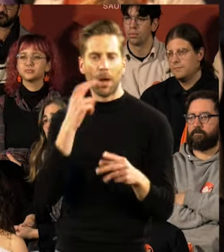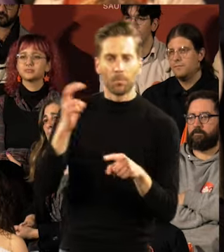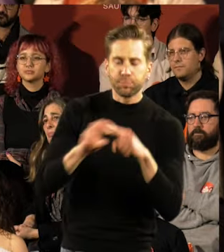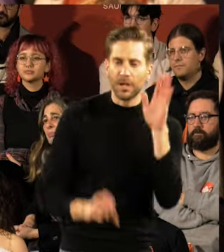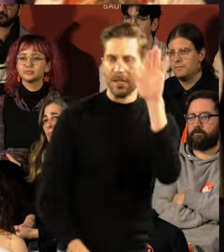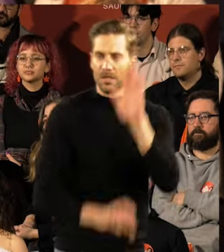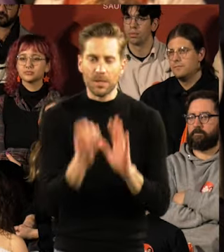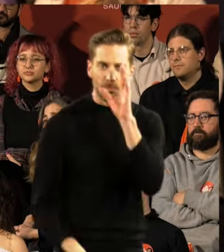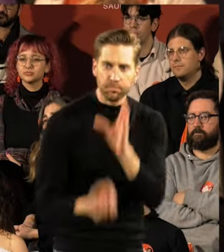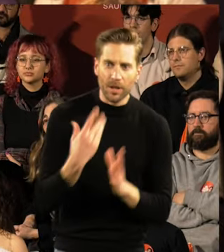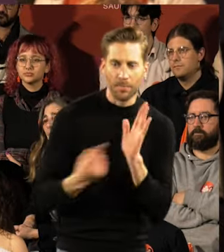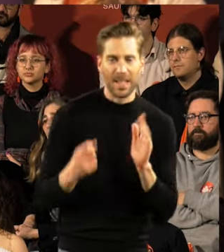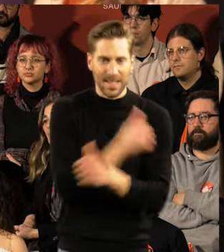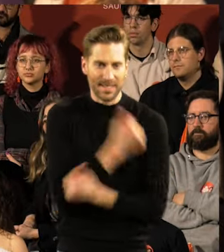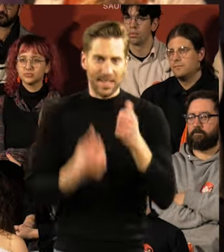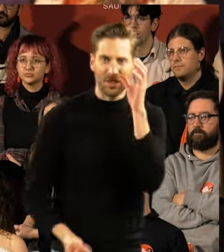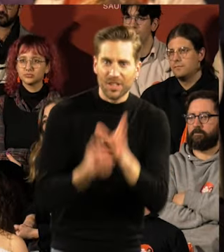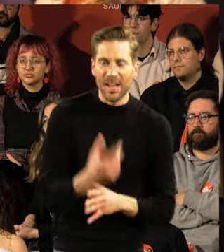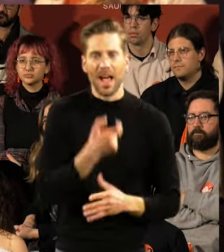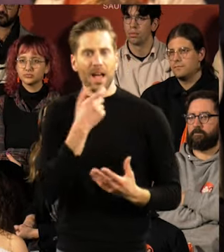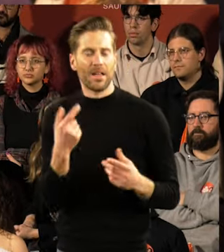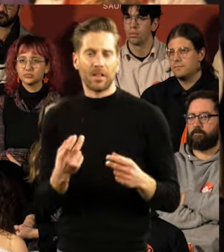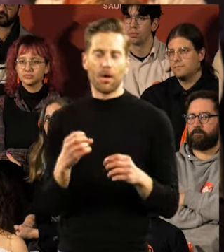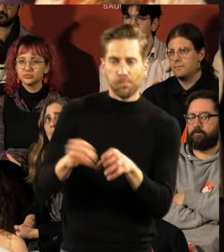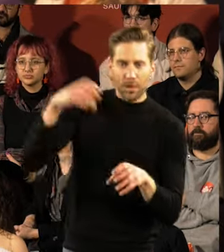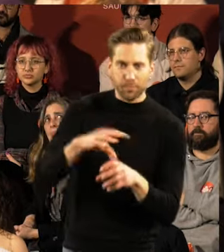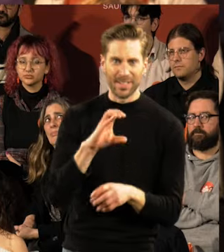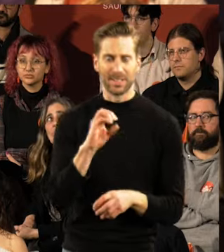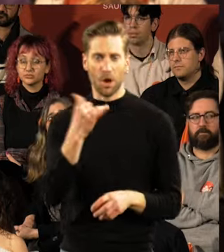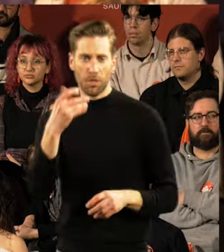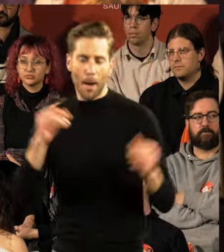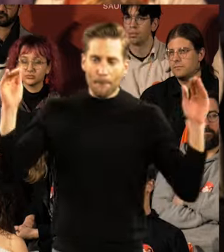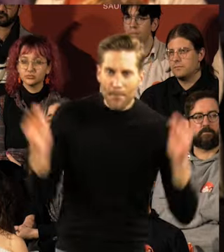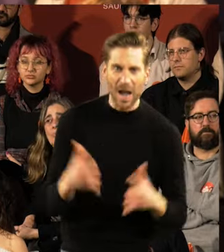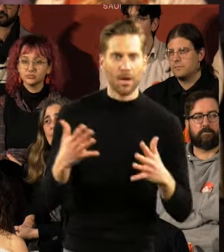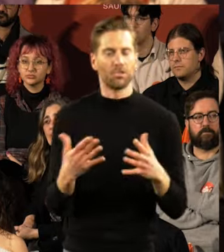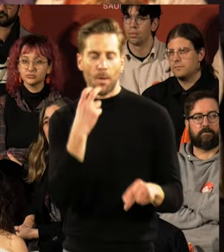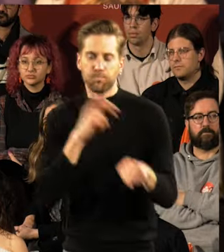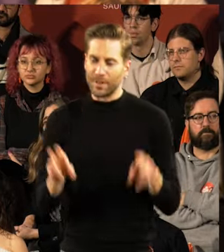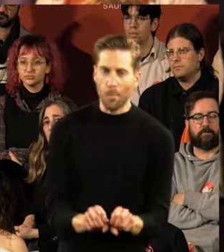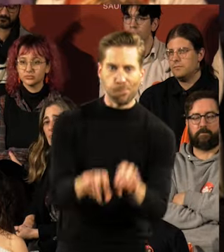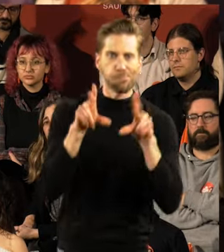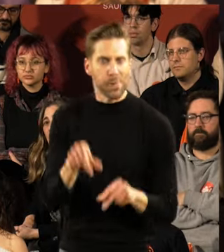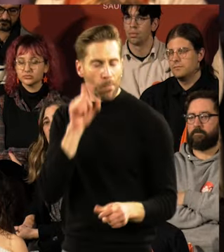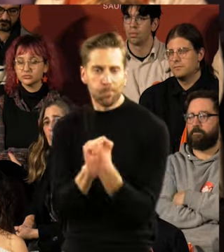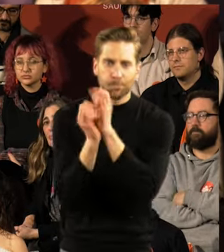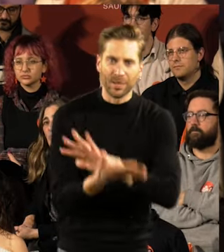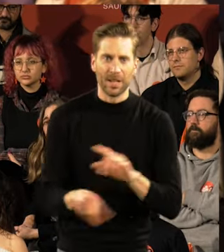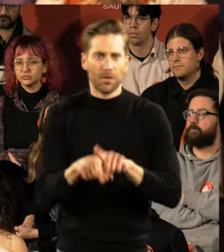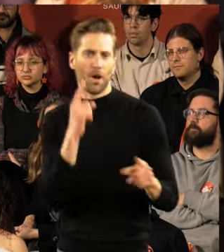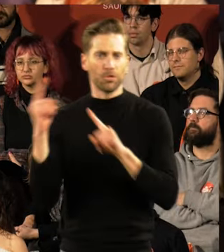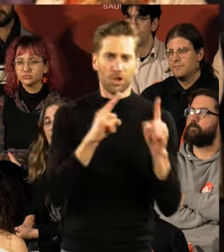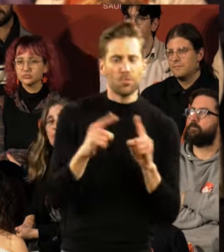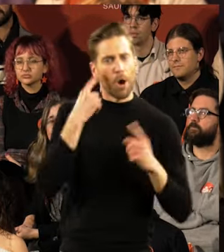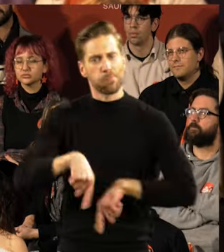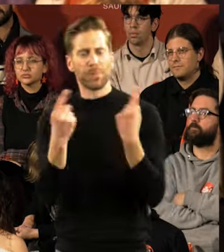energia, para criar cidades onde se reduzem as emissões, onde se produz energia limpa, com transportes públicos de qualidade, em